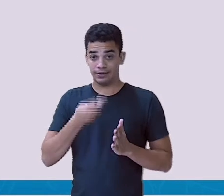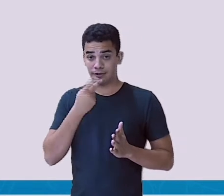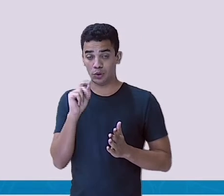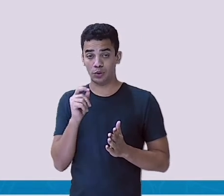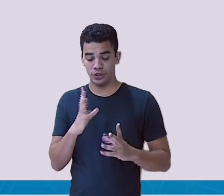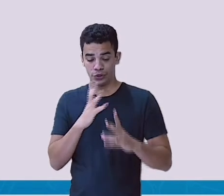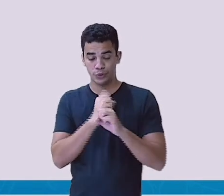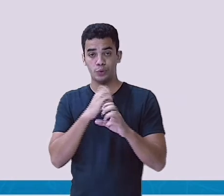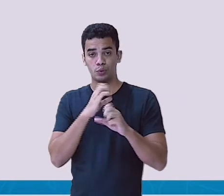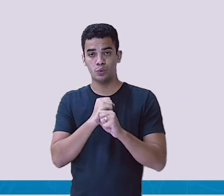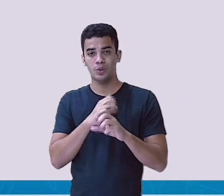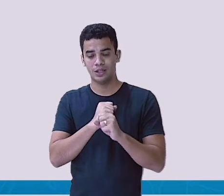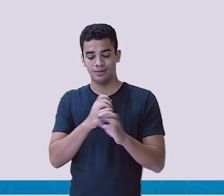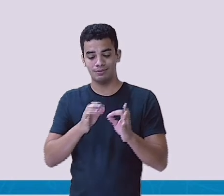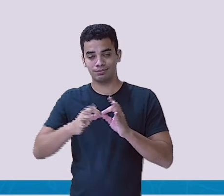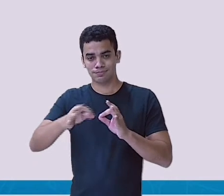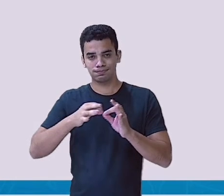esta medida aqui.